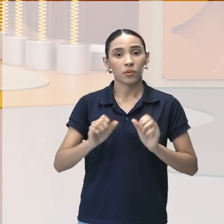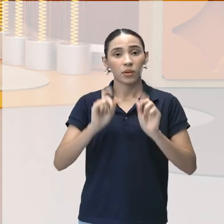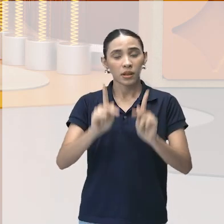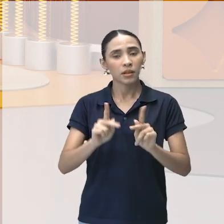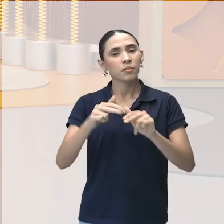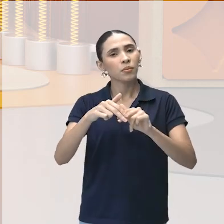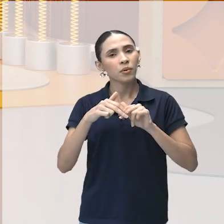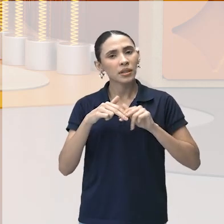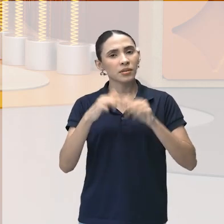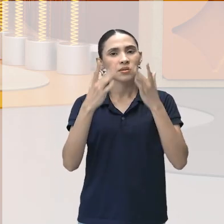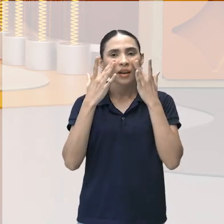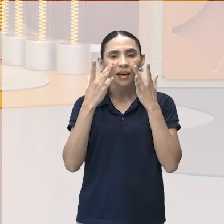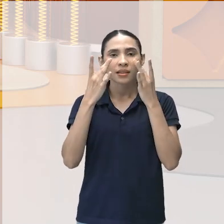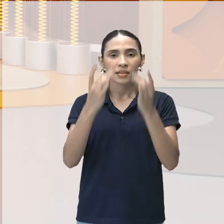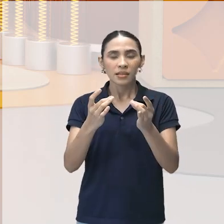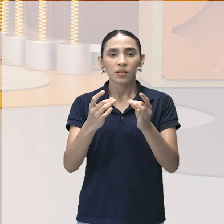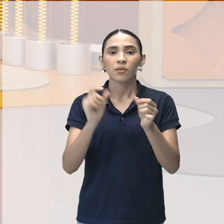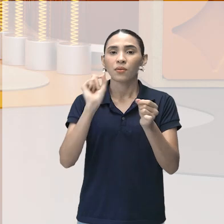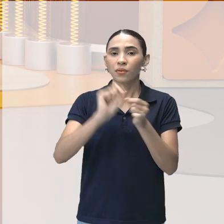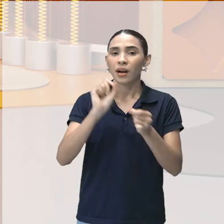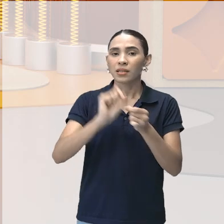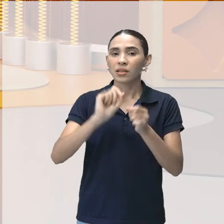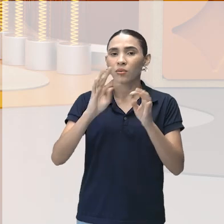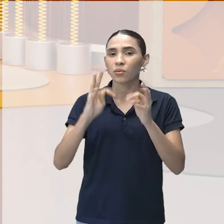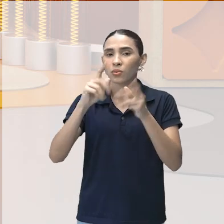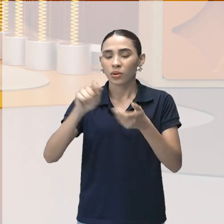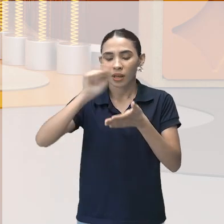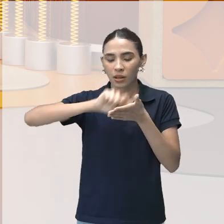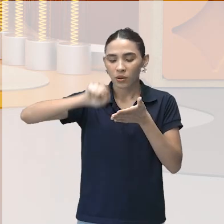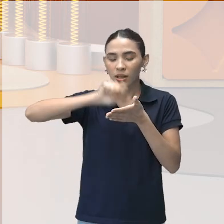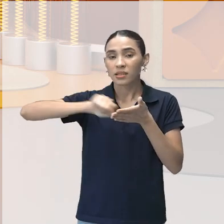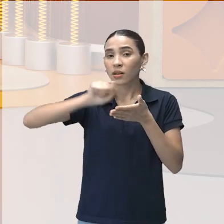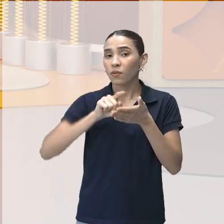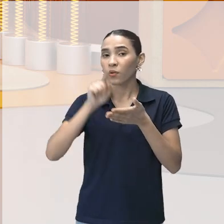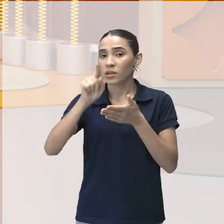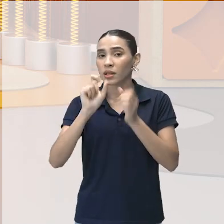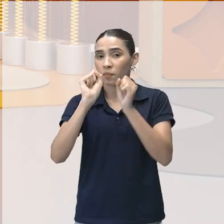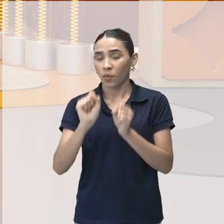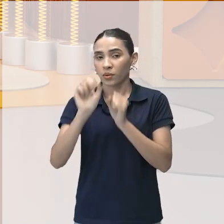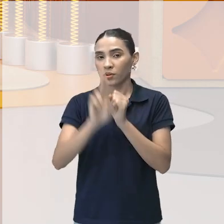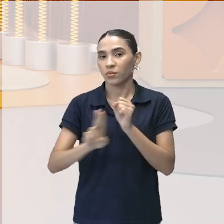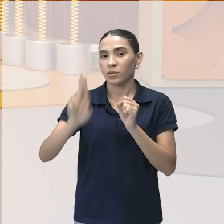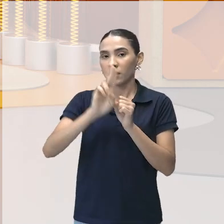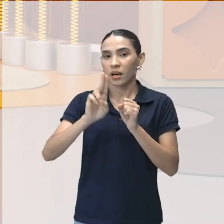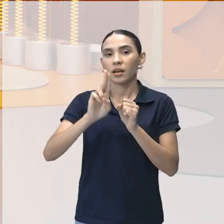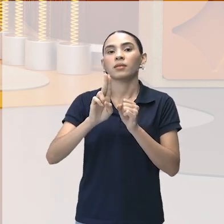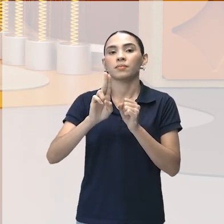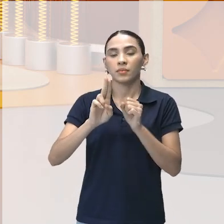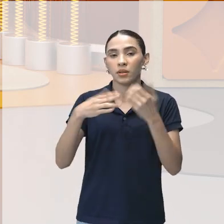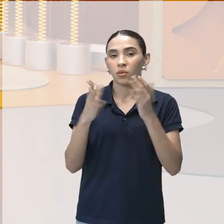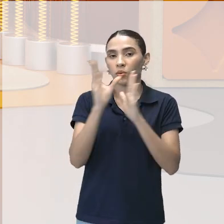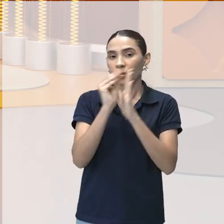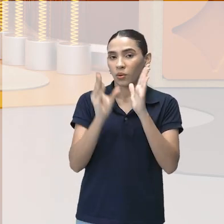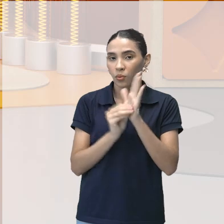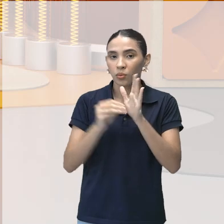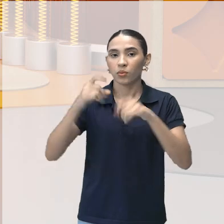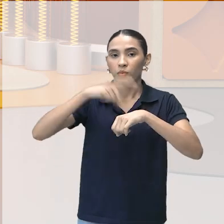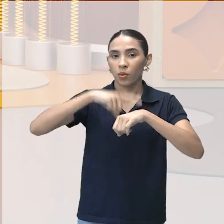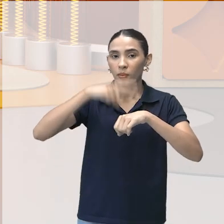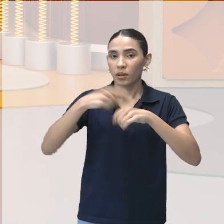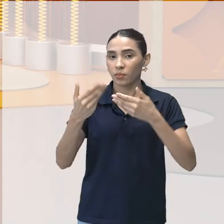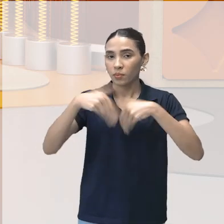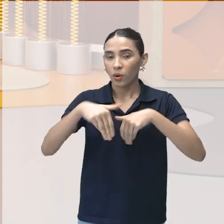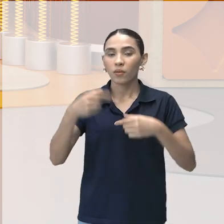fiquem muito atentos, façam as anotações de vocês para que vocês possam utilizar esse conteúdo que a gente vai